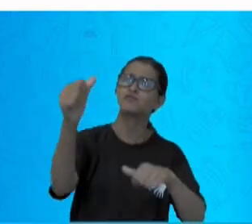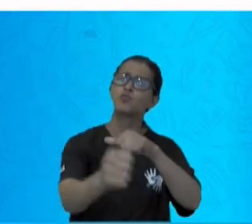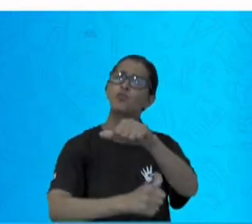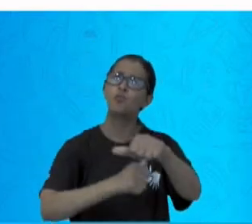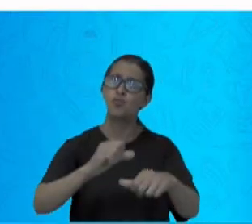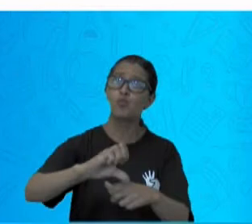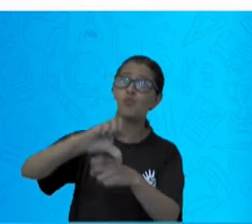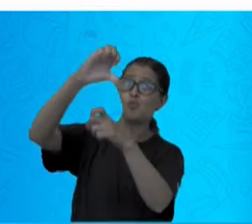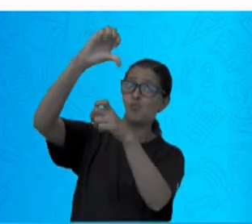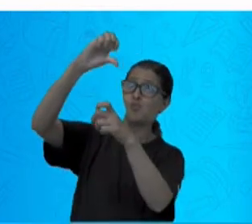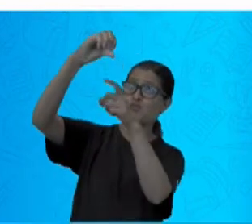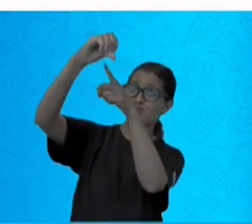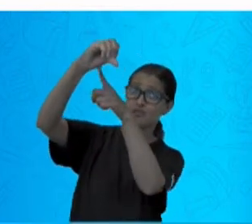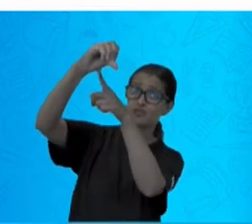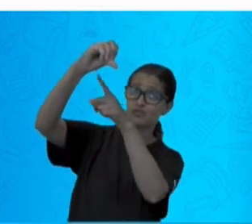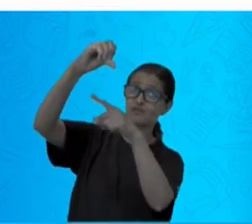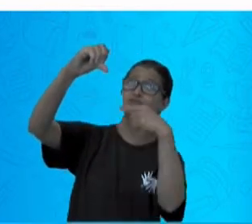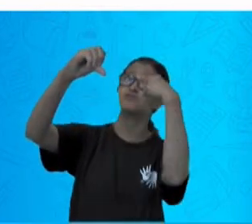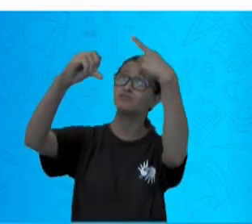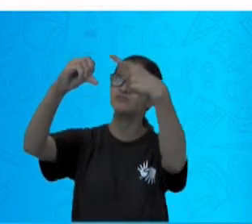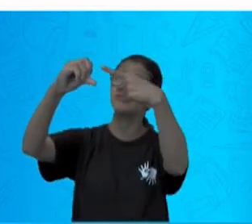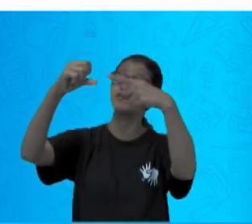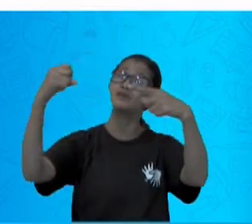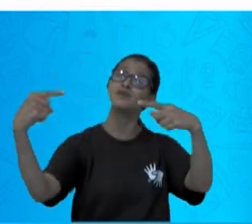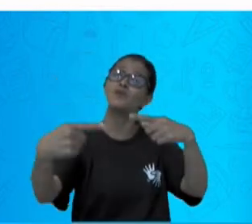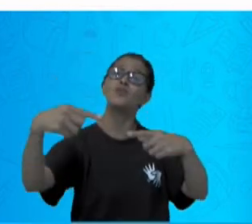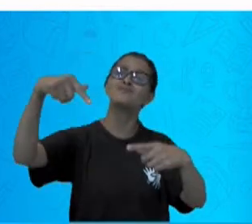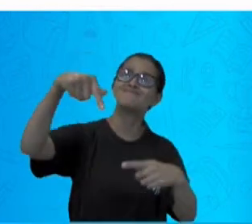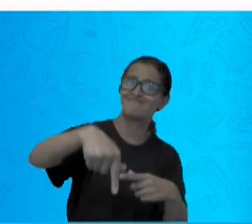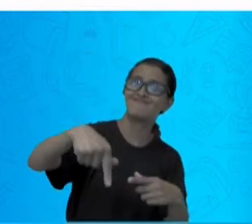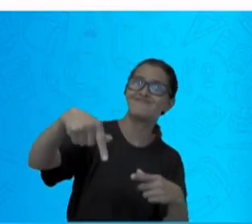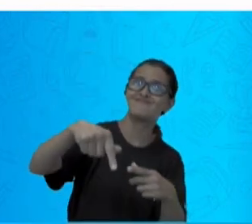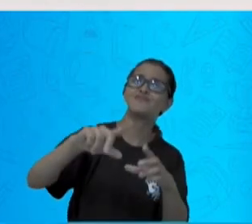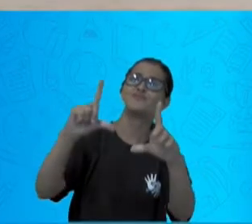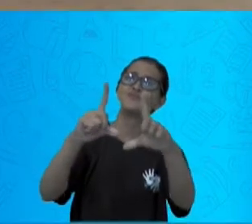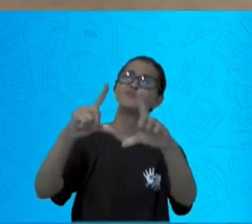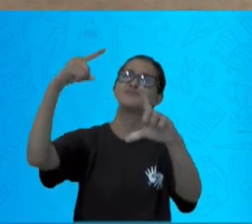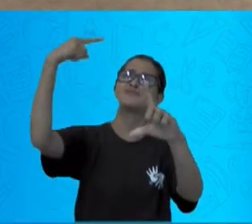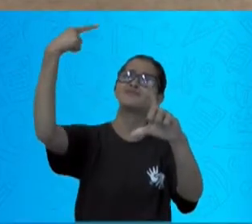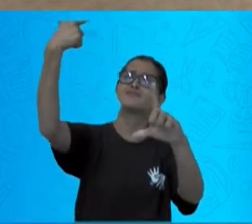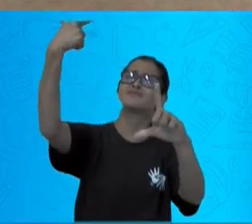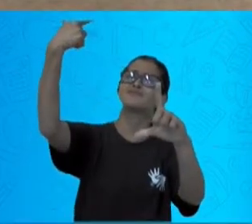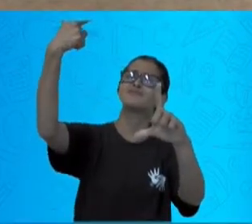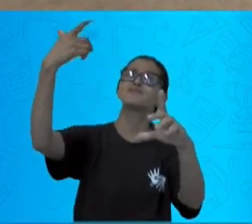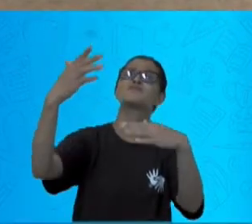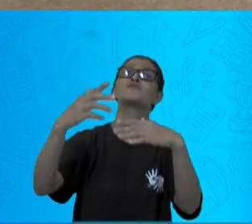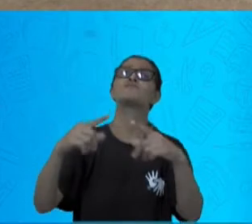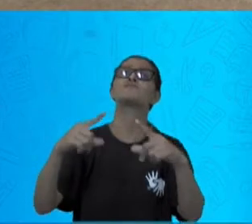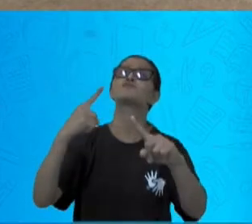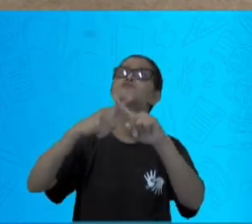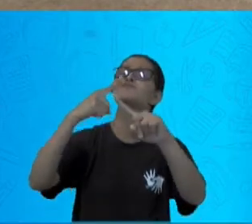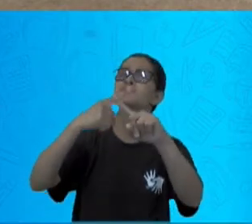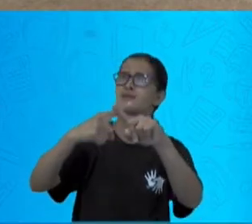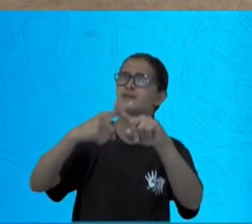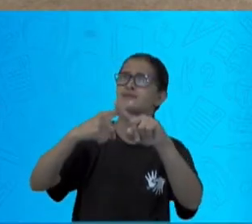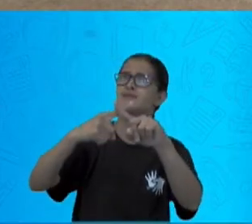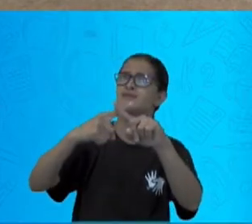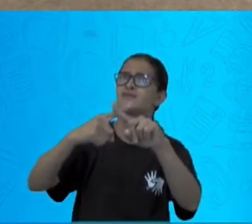9 sobre 7 ao quadrado é 9 sobre 7 vezes 9 sobre 7. Vai dar 9 vezes